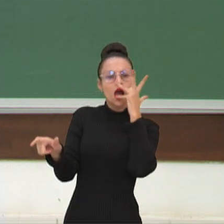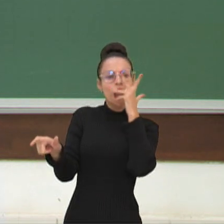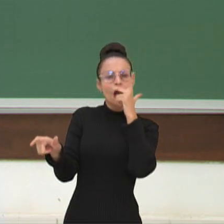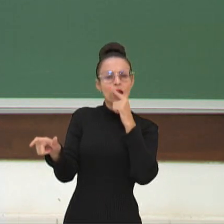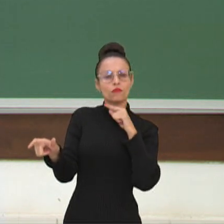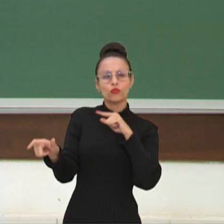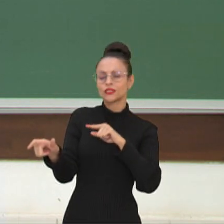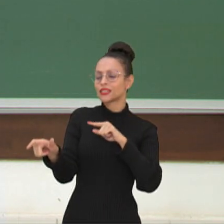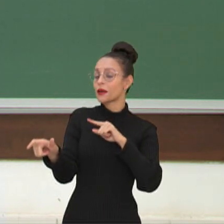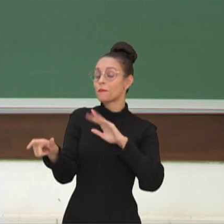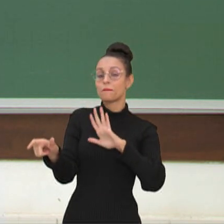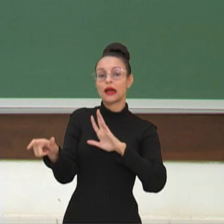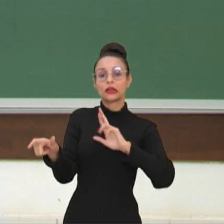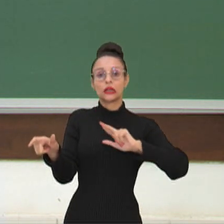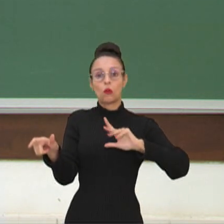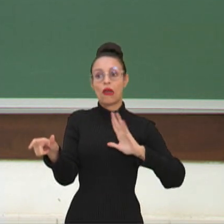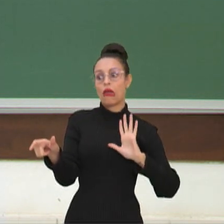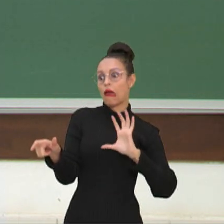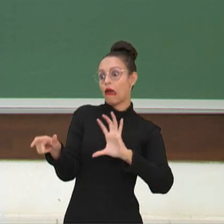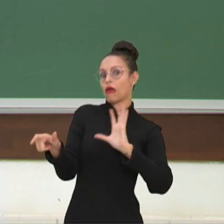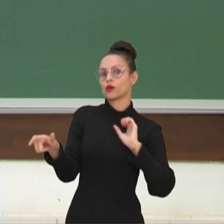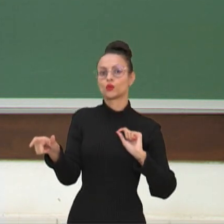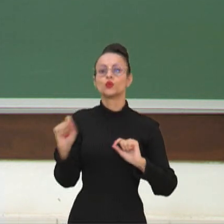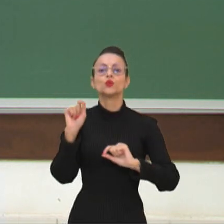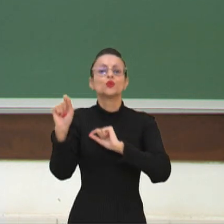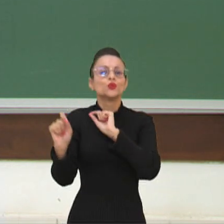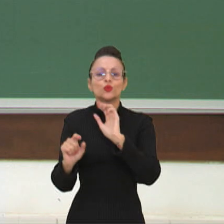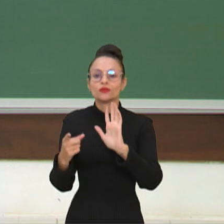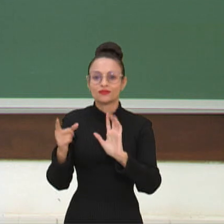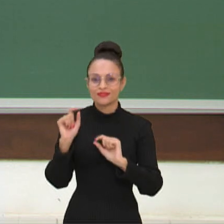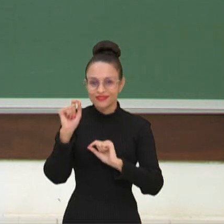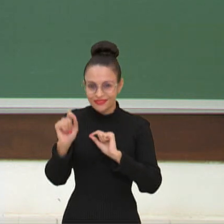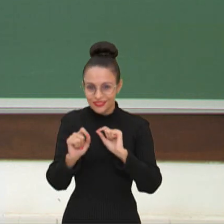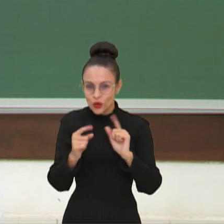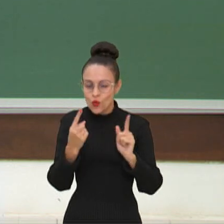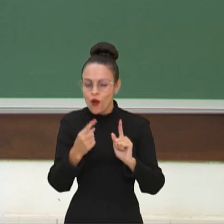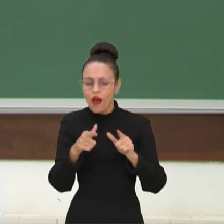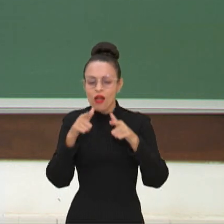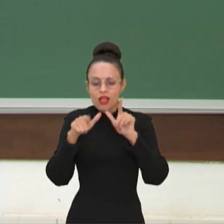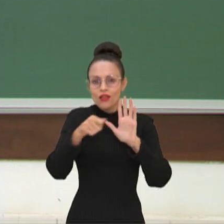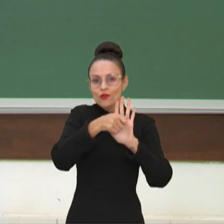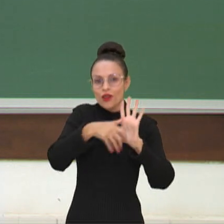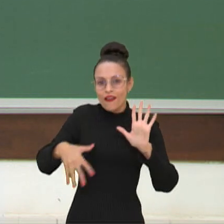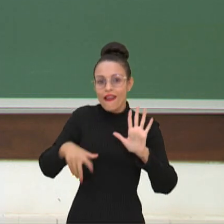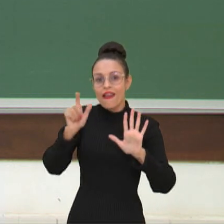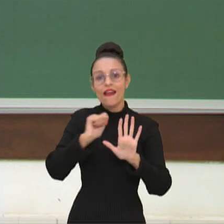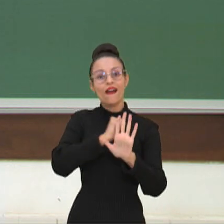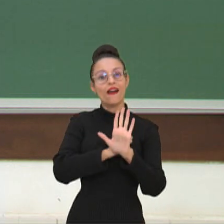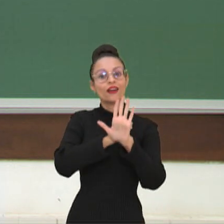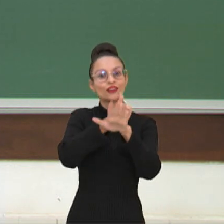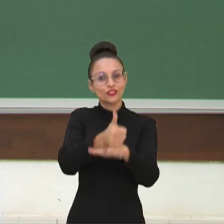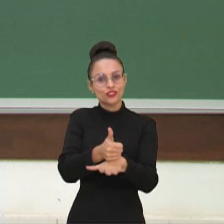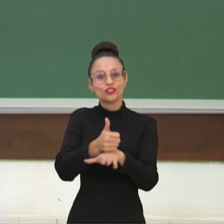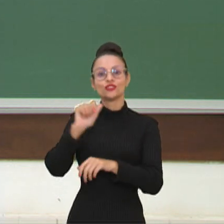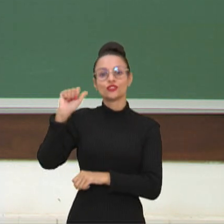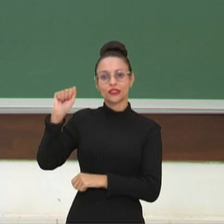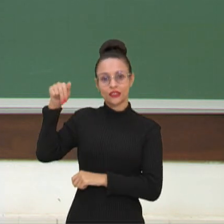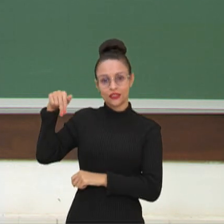esse texto numa prova e perguntasse para vocês, né? Em que tempo se passa? O que vocês